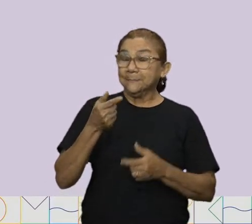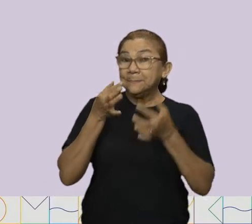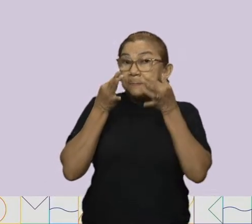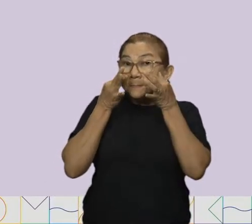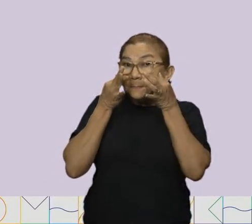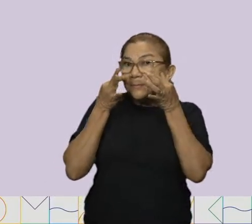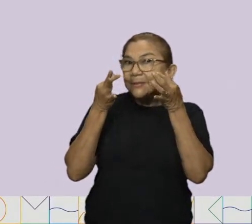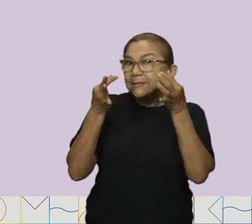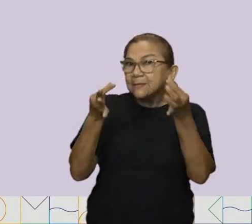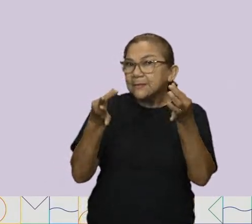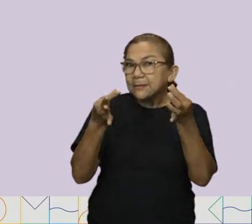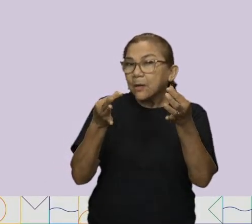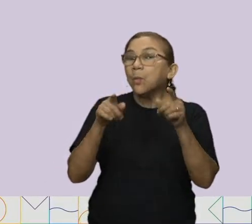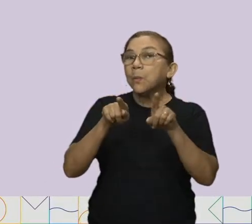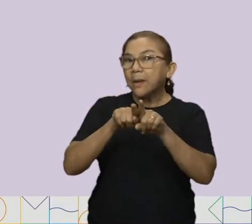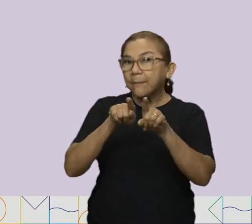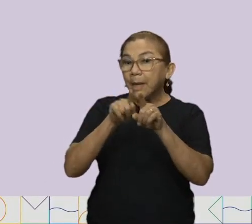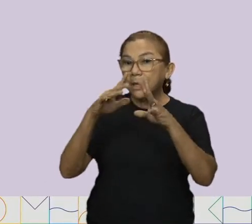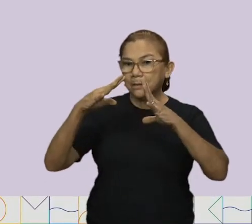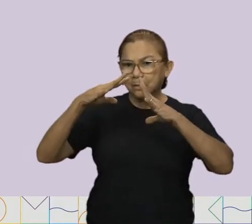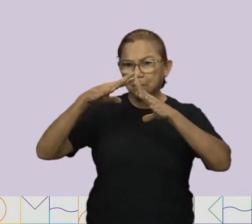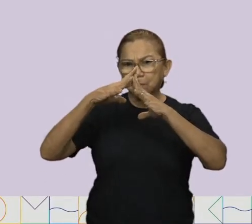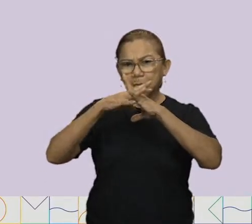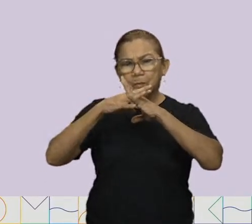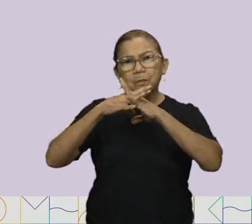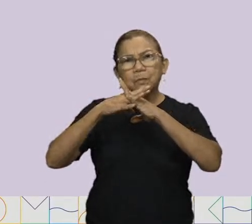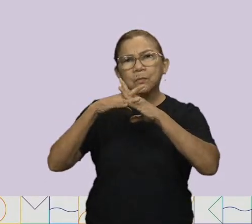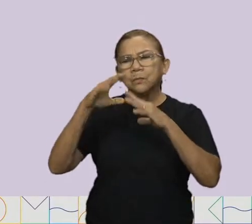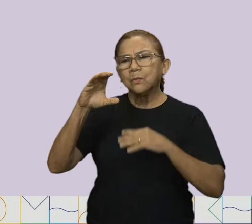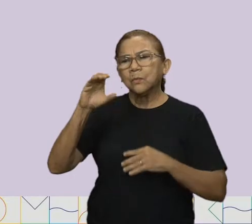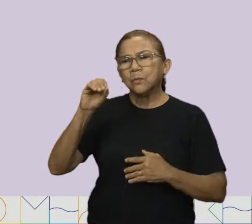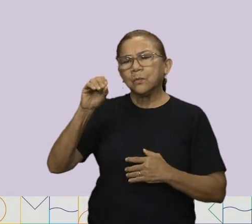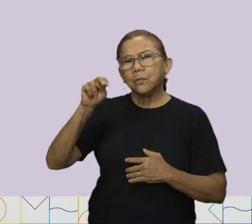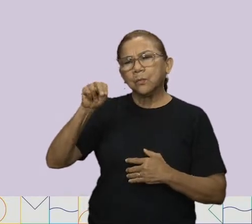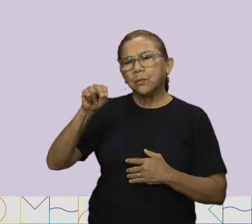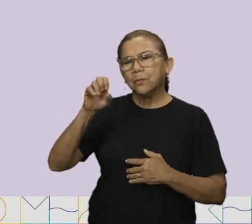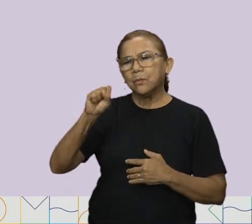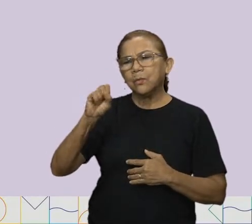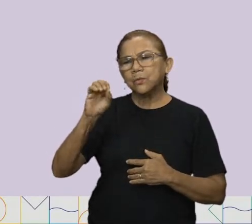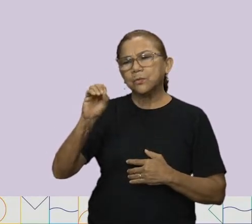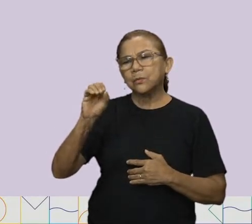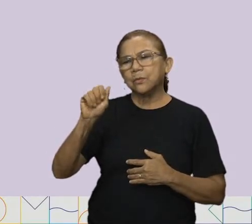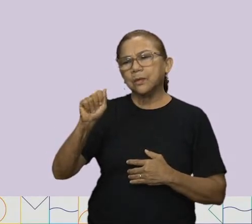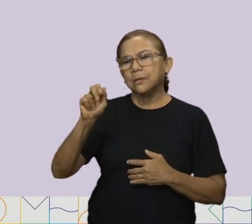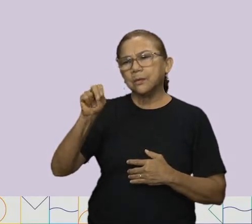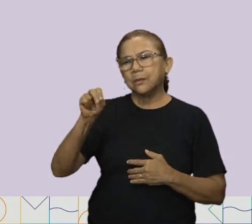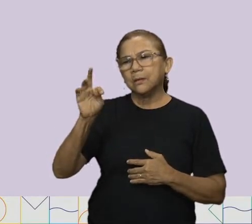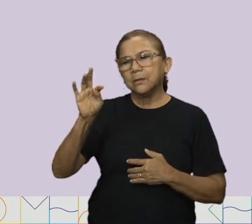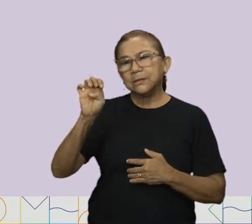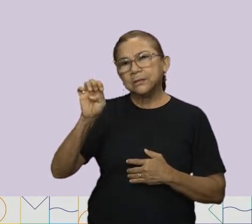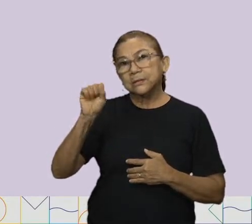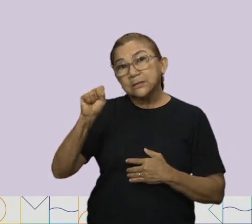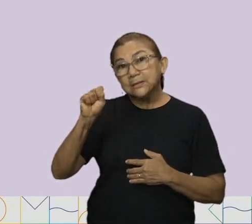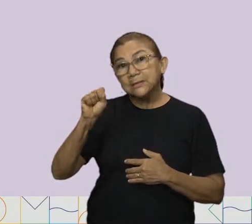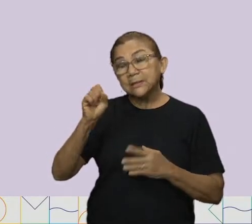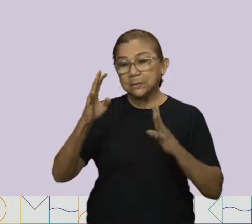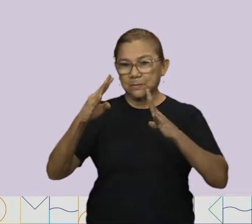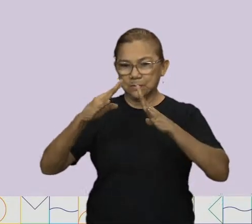consoante. Consoantes também podem ser semivogais. O que são semivogais? Lembra a historinha do I e do U? Pois